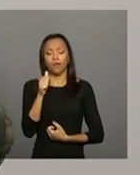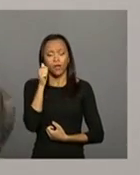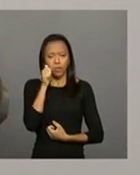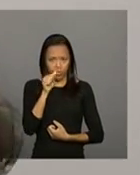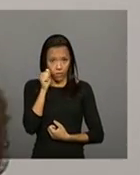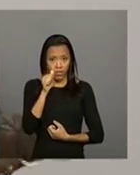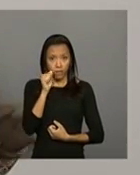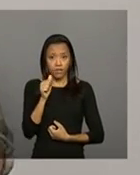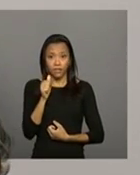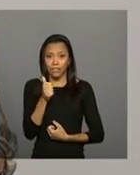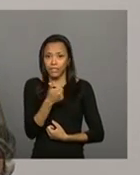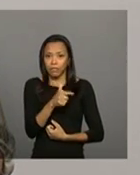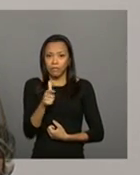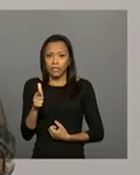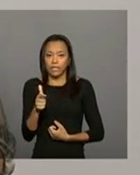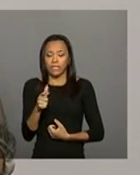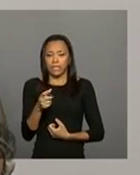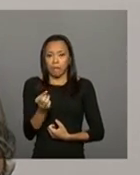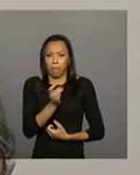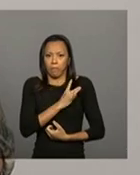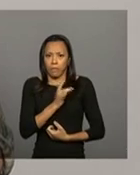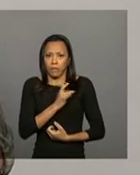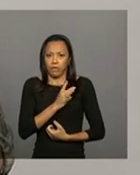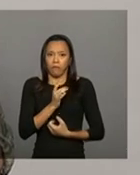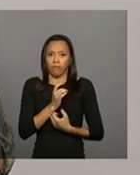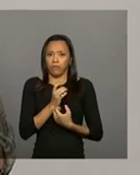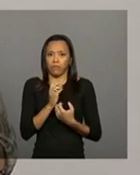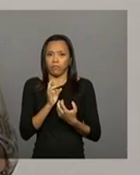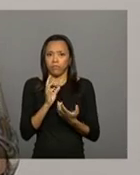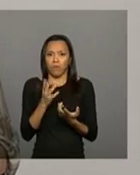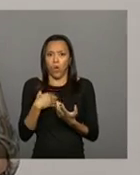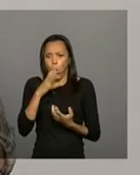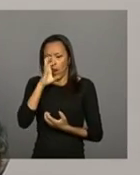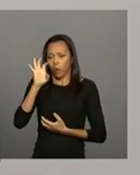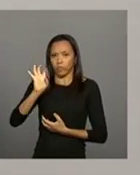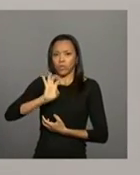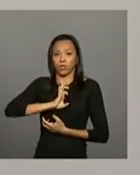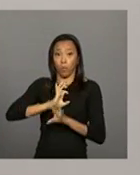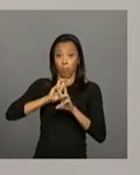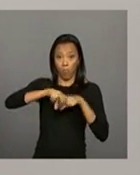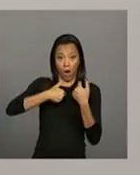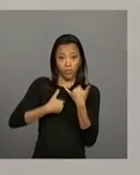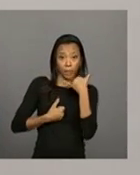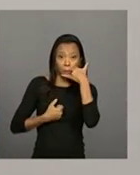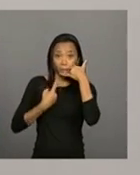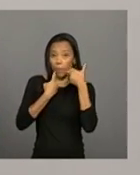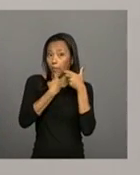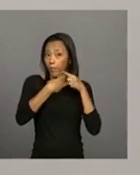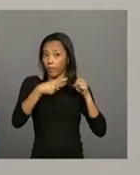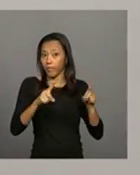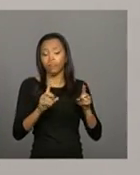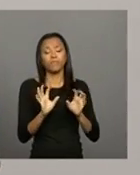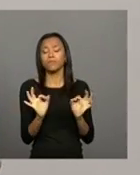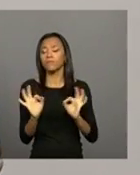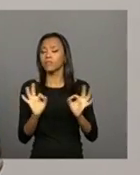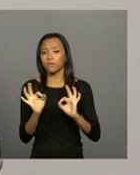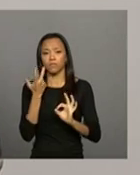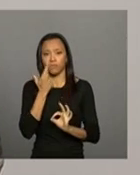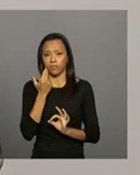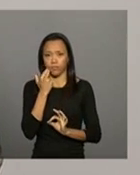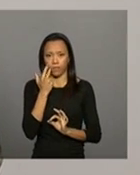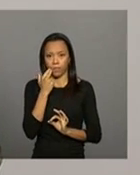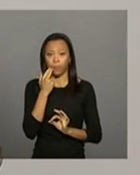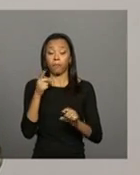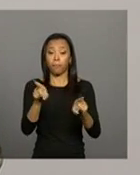não tenha nenhuma ameaça a se denunciar. E também, além do